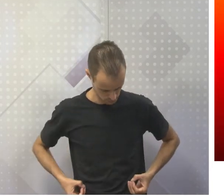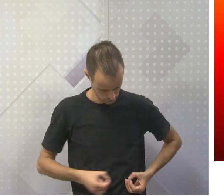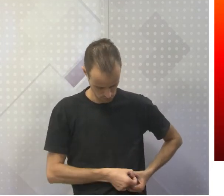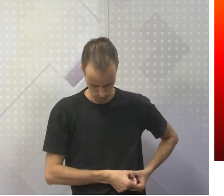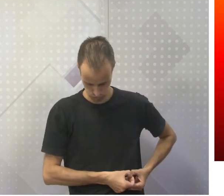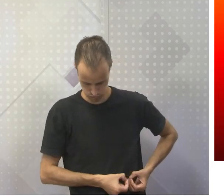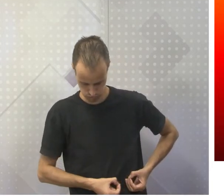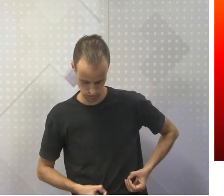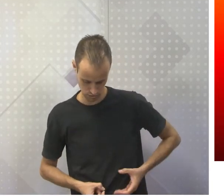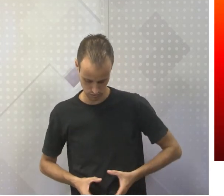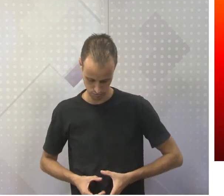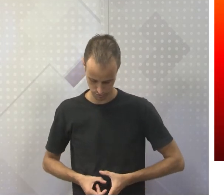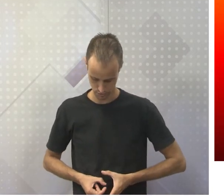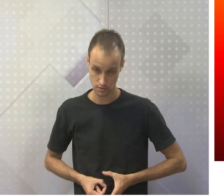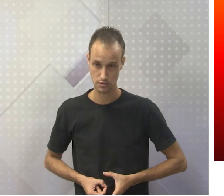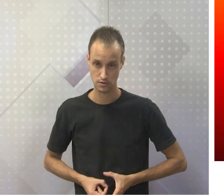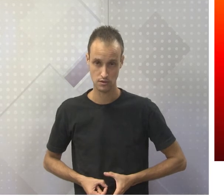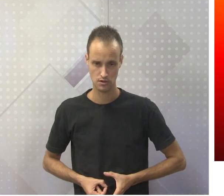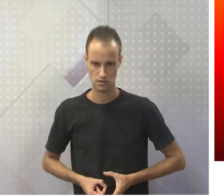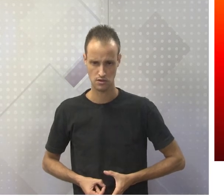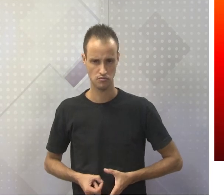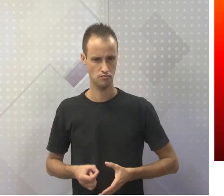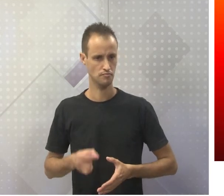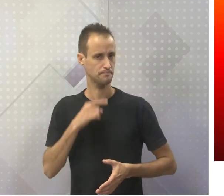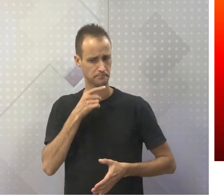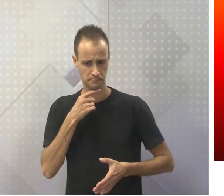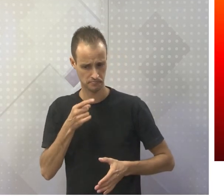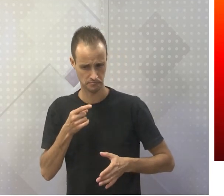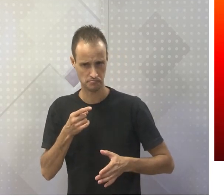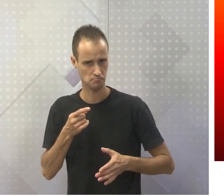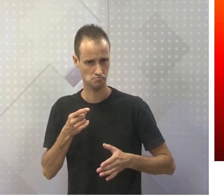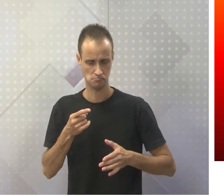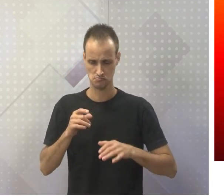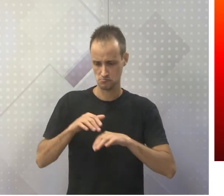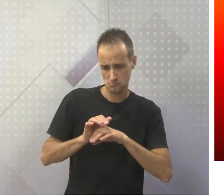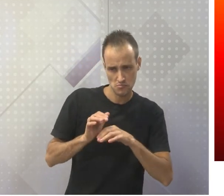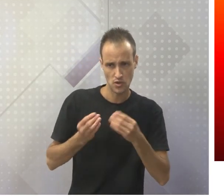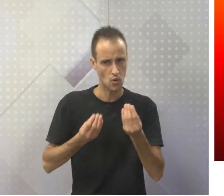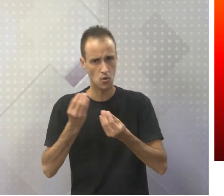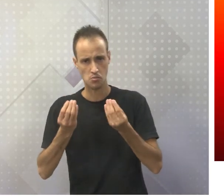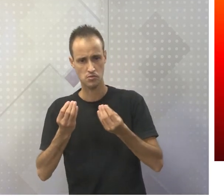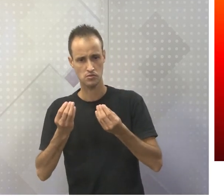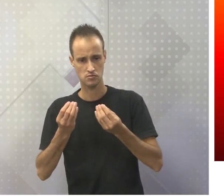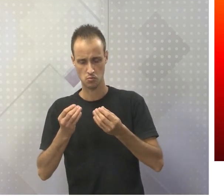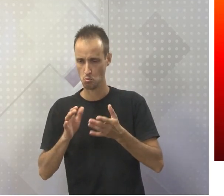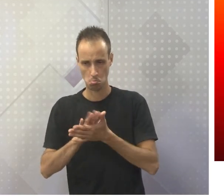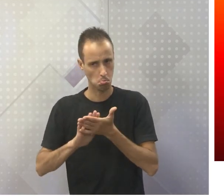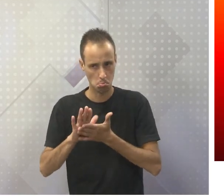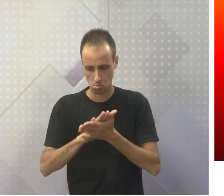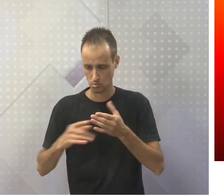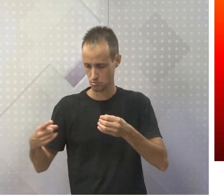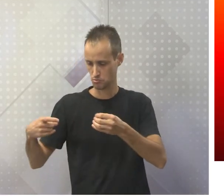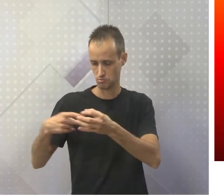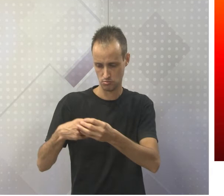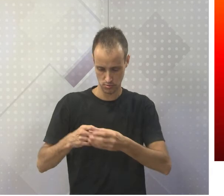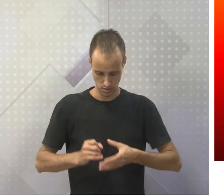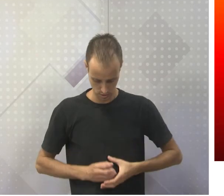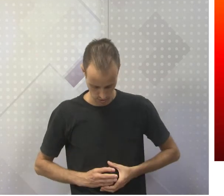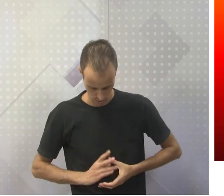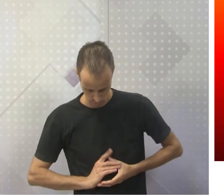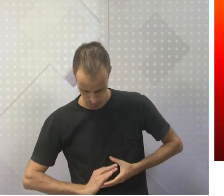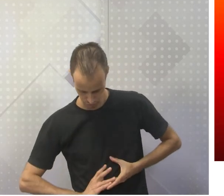E aí eu passo esse tempo todinho, ó. E como esse bichinho não foi fecundado, isso descama e